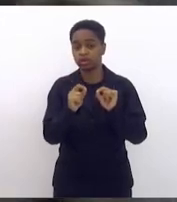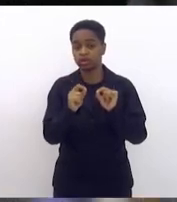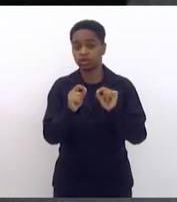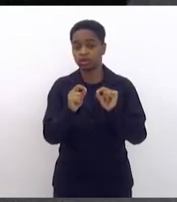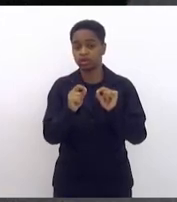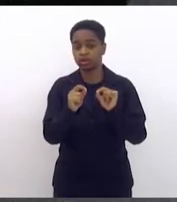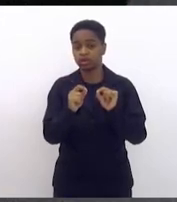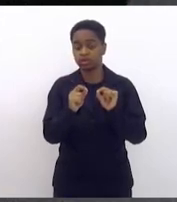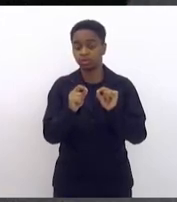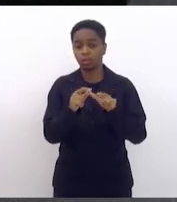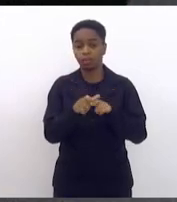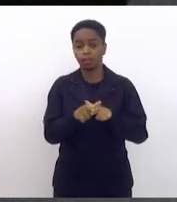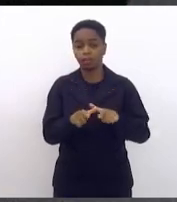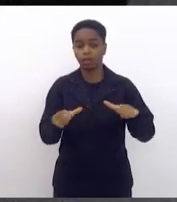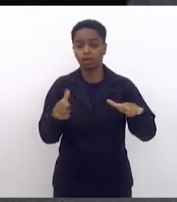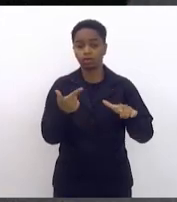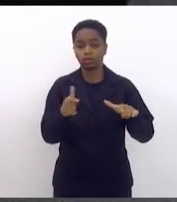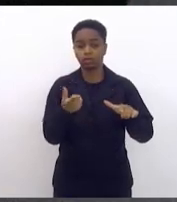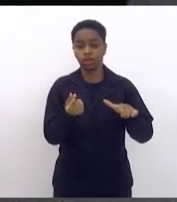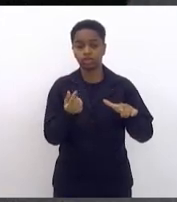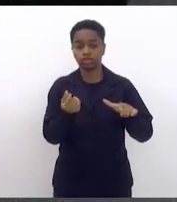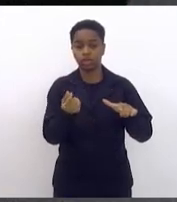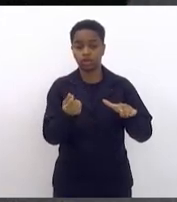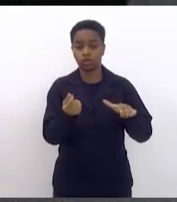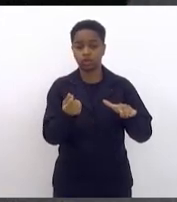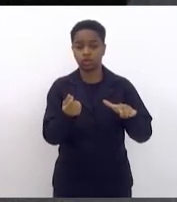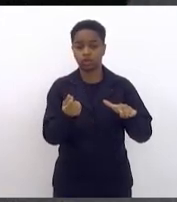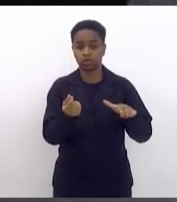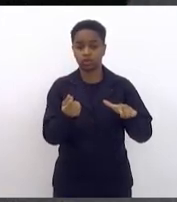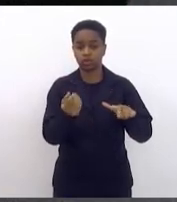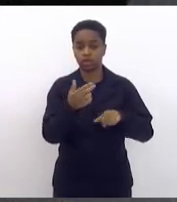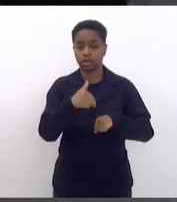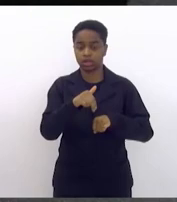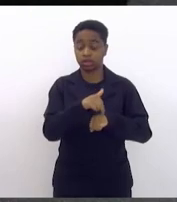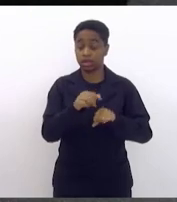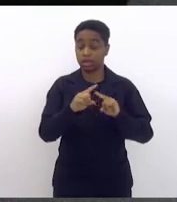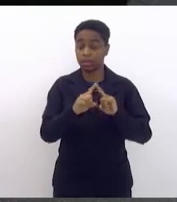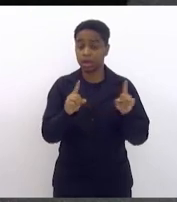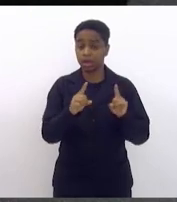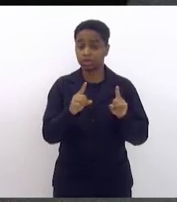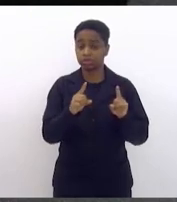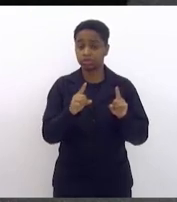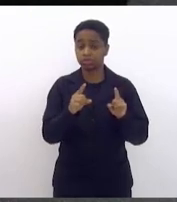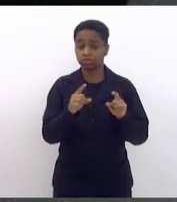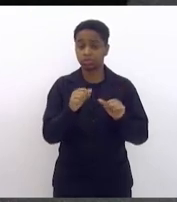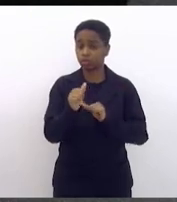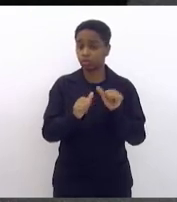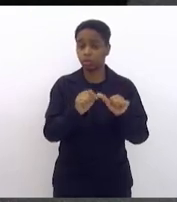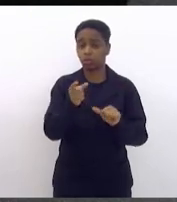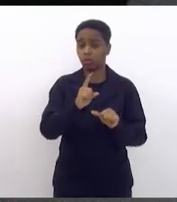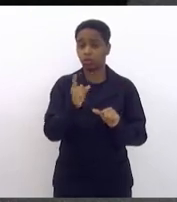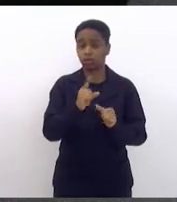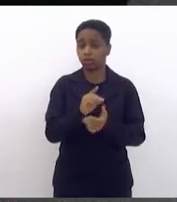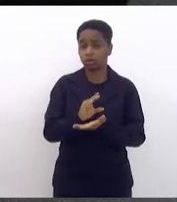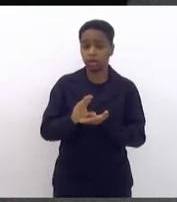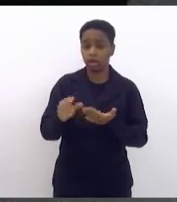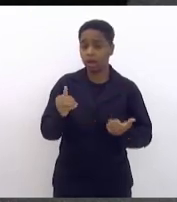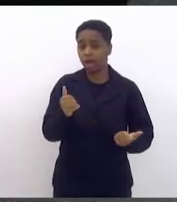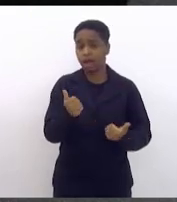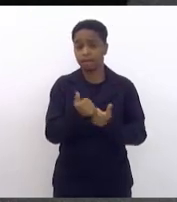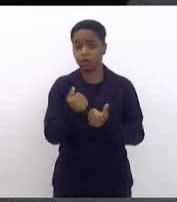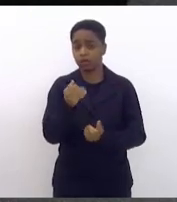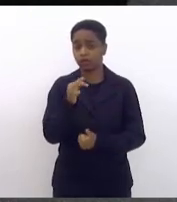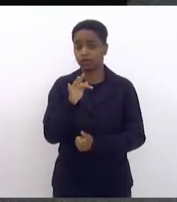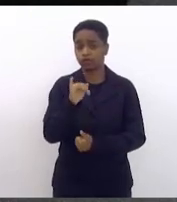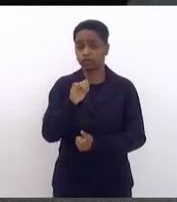para fora, sem nada. No entanto, não revê os incentivos fiscais, mesmo aqueles, Vossa Excelência é um dos